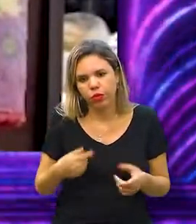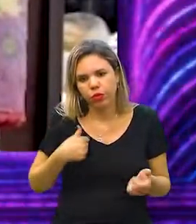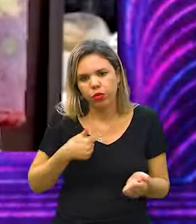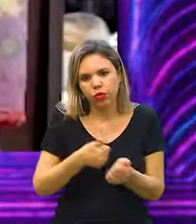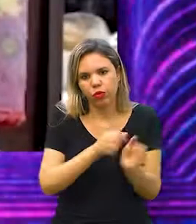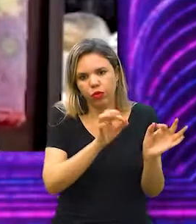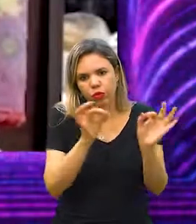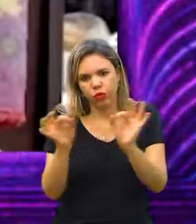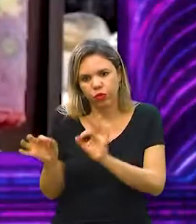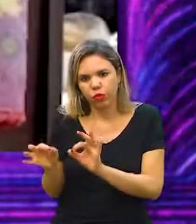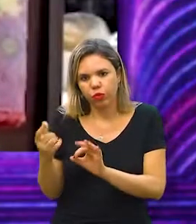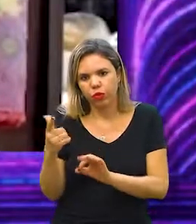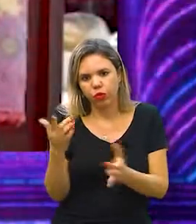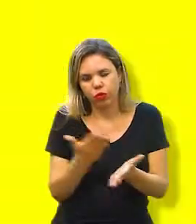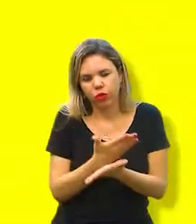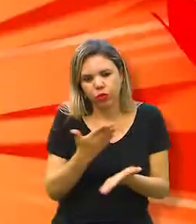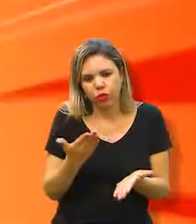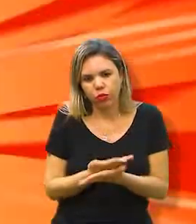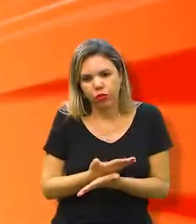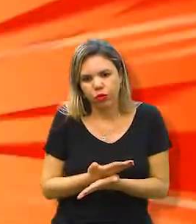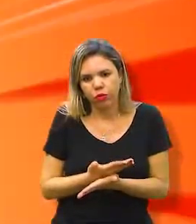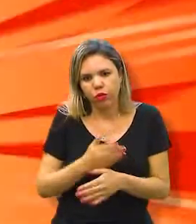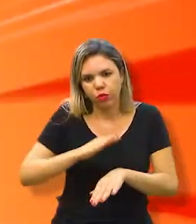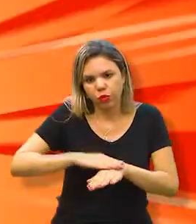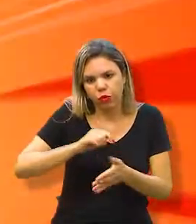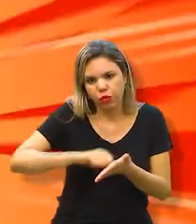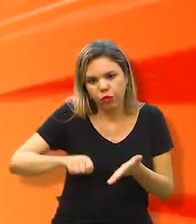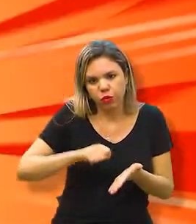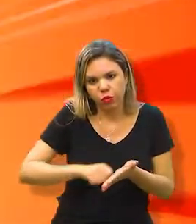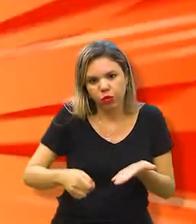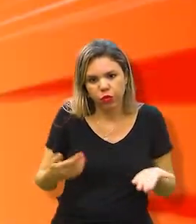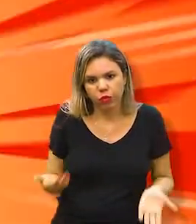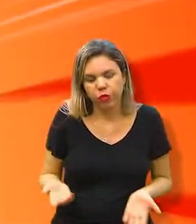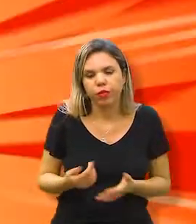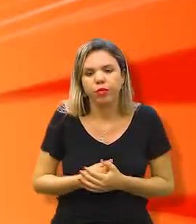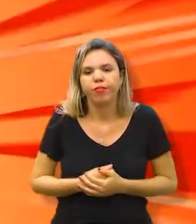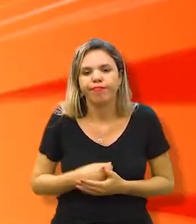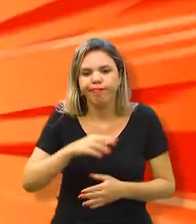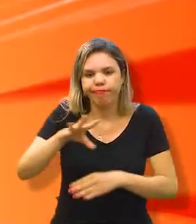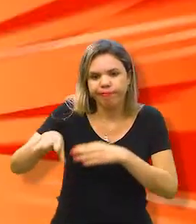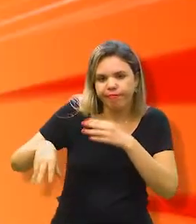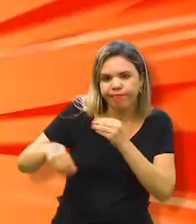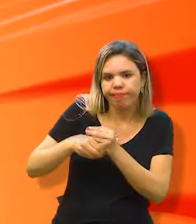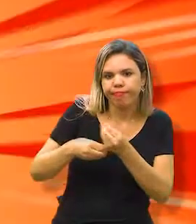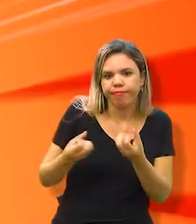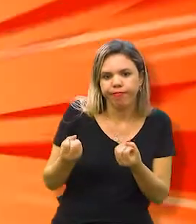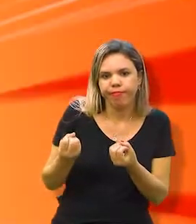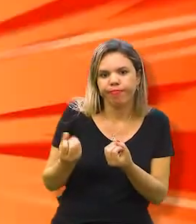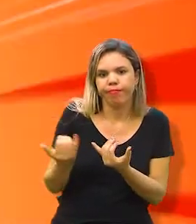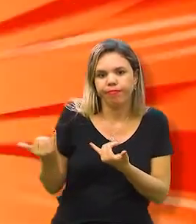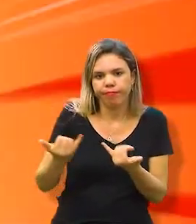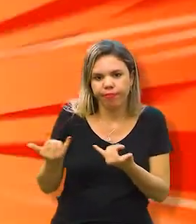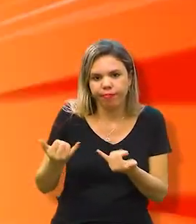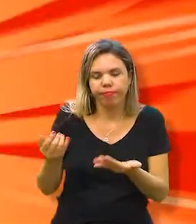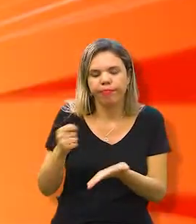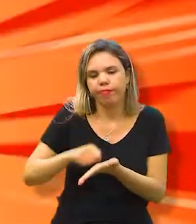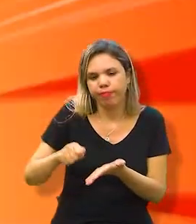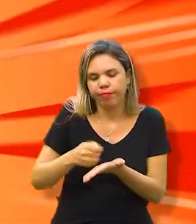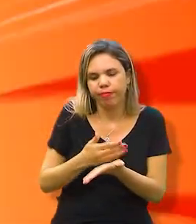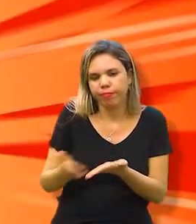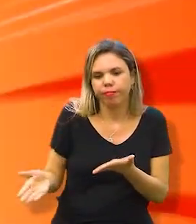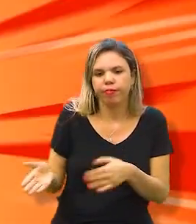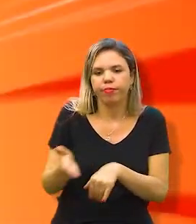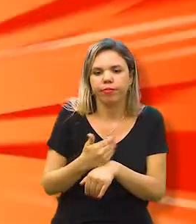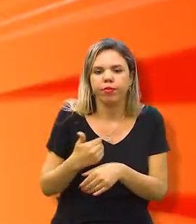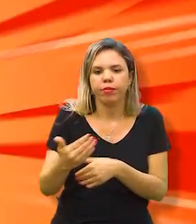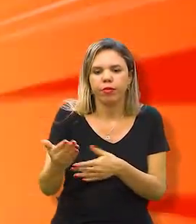storytelling, estou acompanhando outros livros, outras autoras. Então, eu vou agregando muita informação antes de